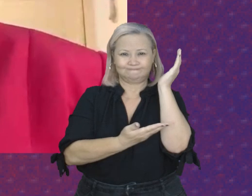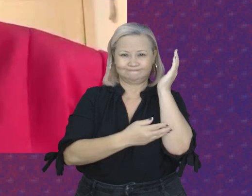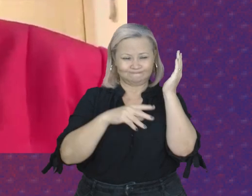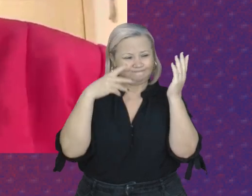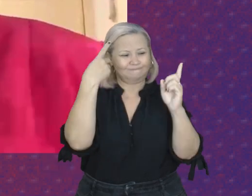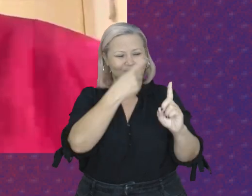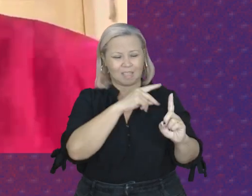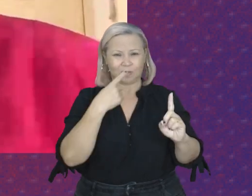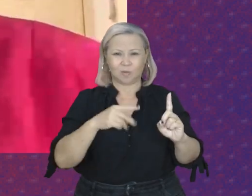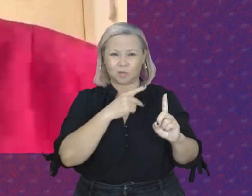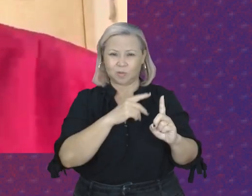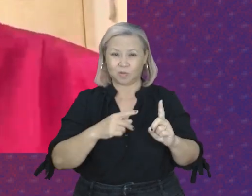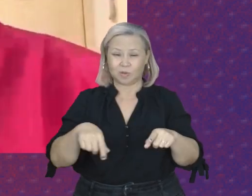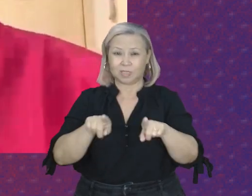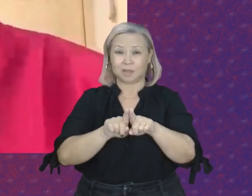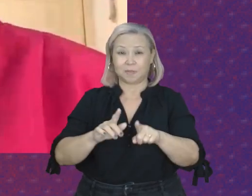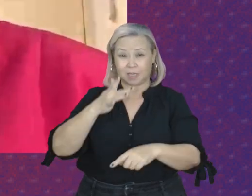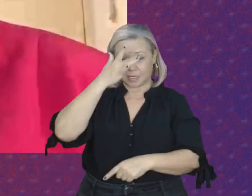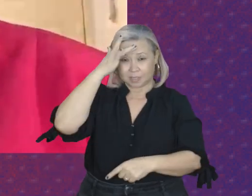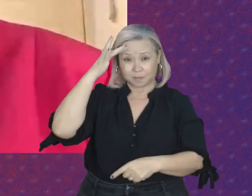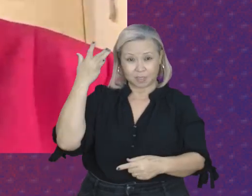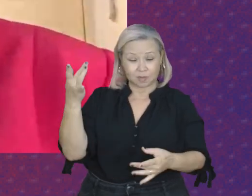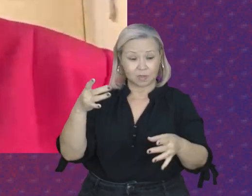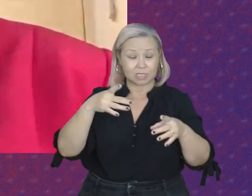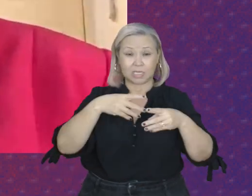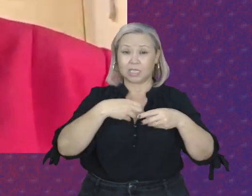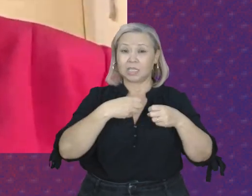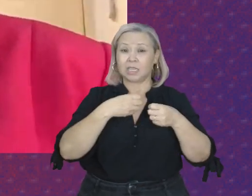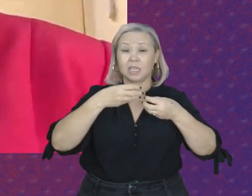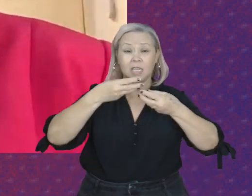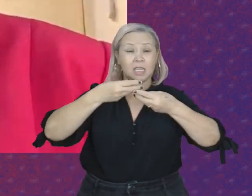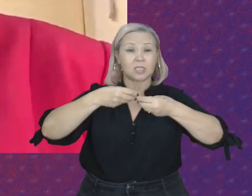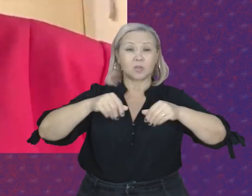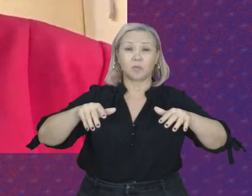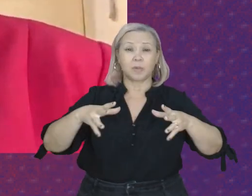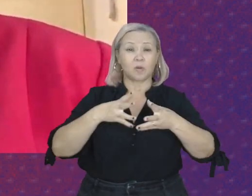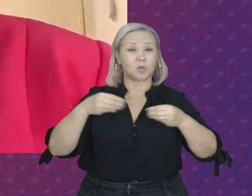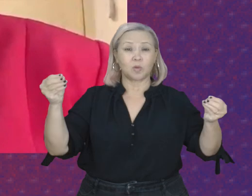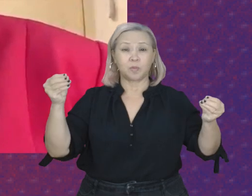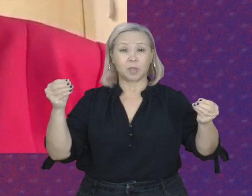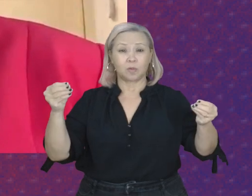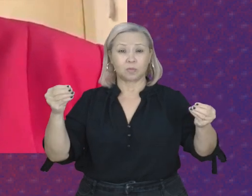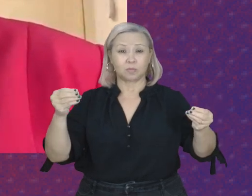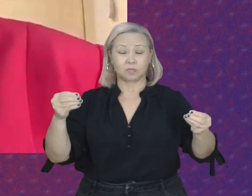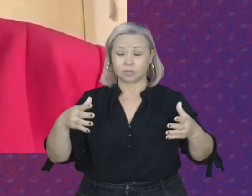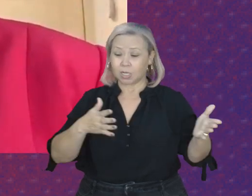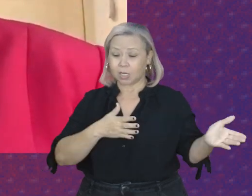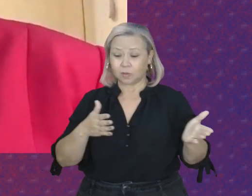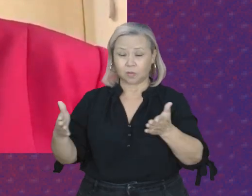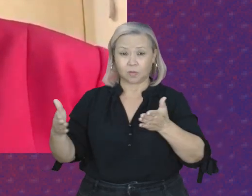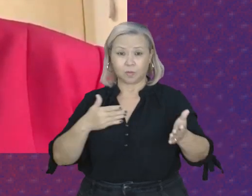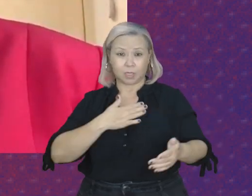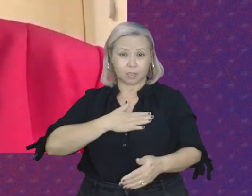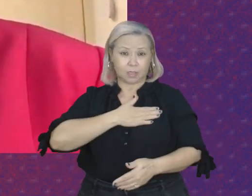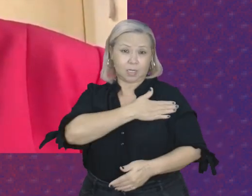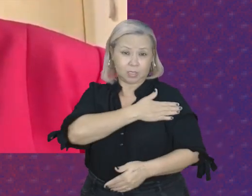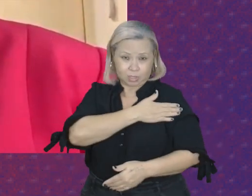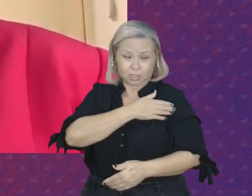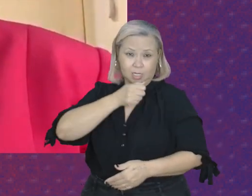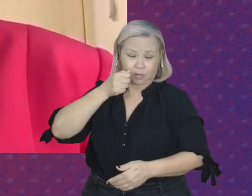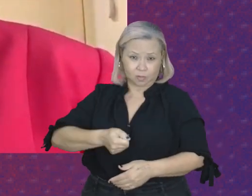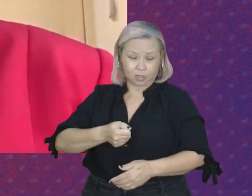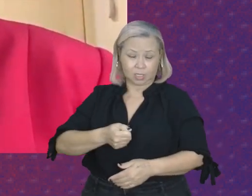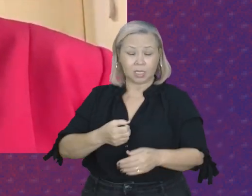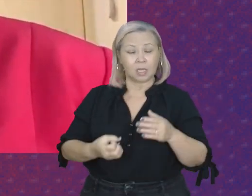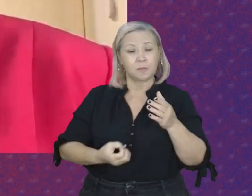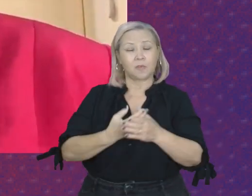pessoas desaparecidas durante o período da ditadura, né, e também foi estabelecido